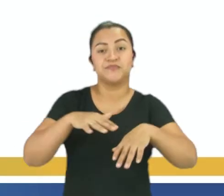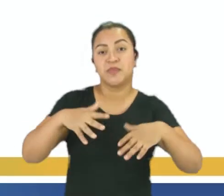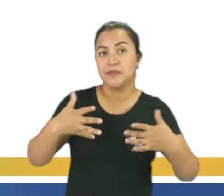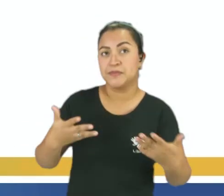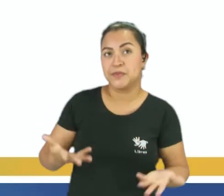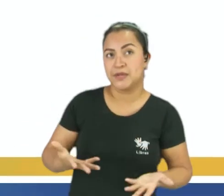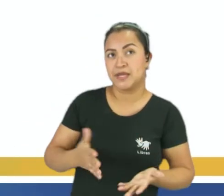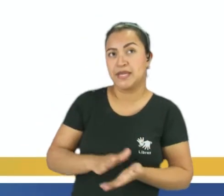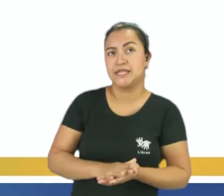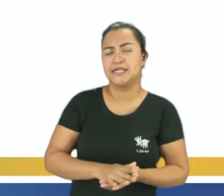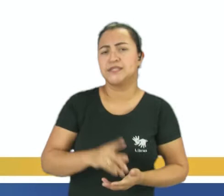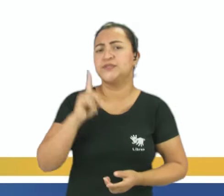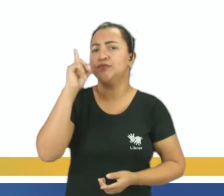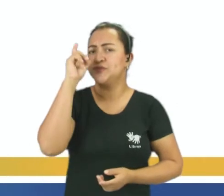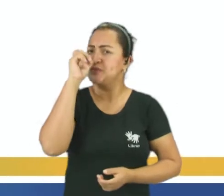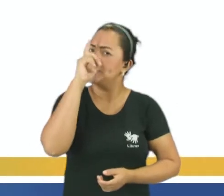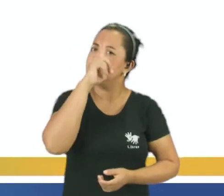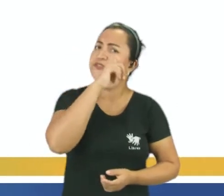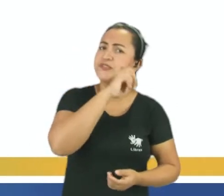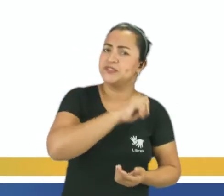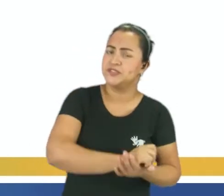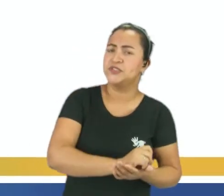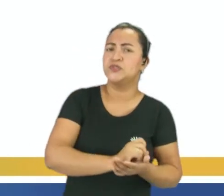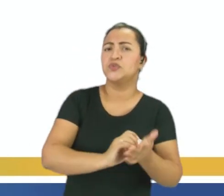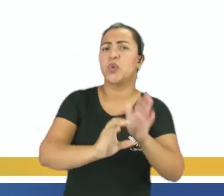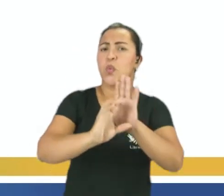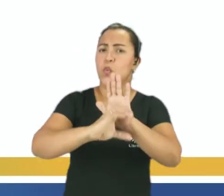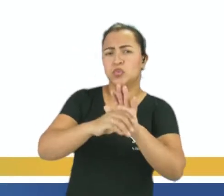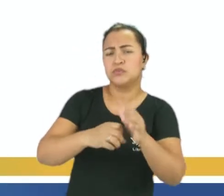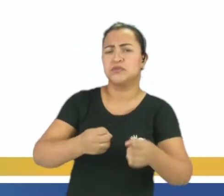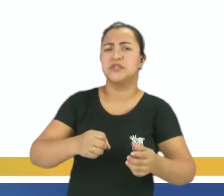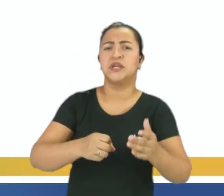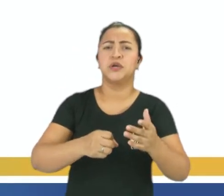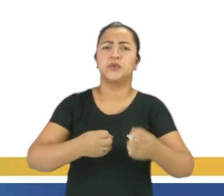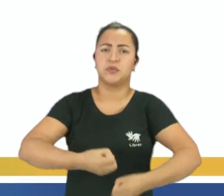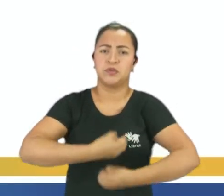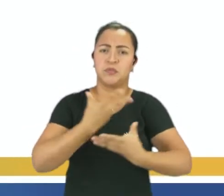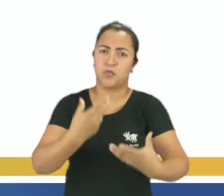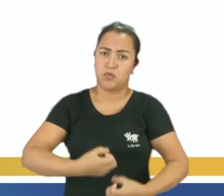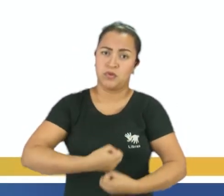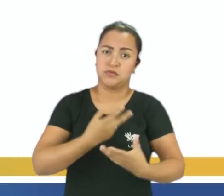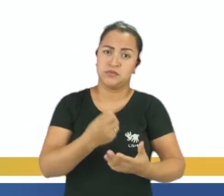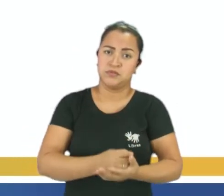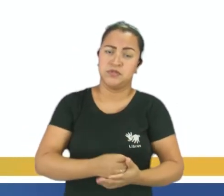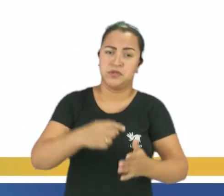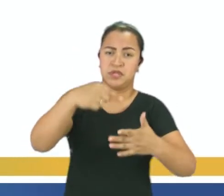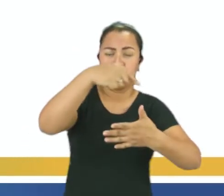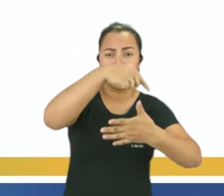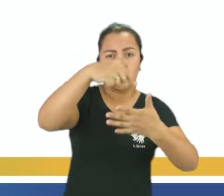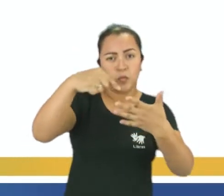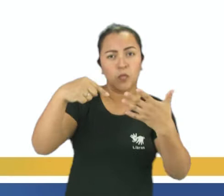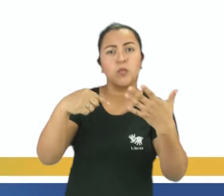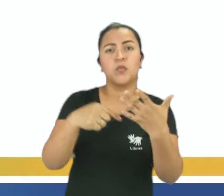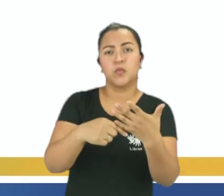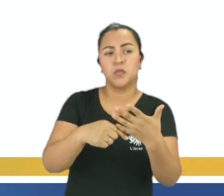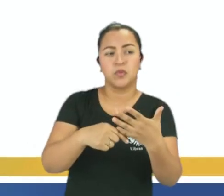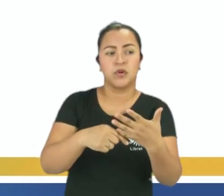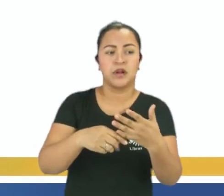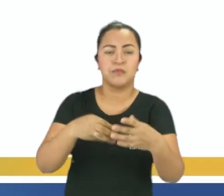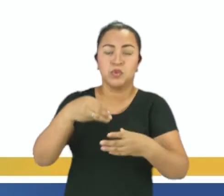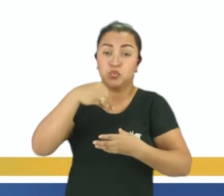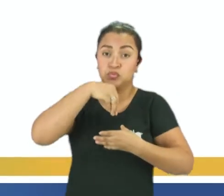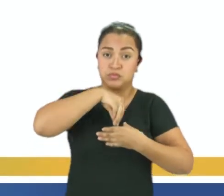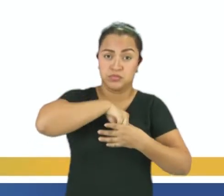Embora seja difícil conceituar a poesia, elemento da subjetividade presente